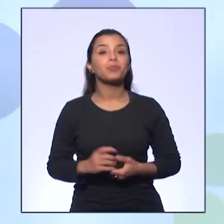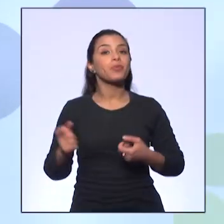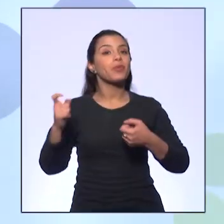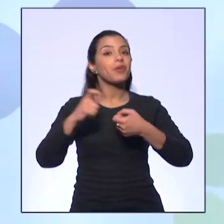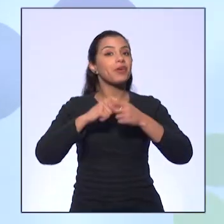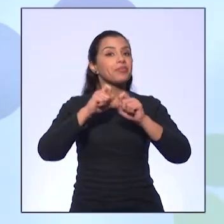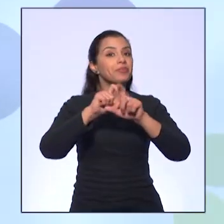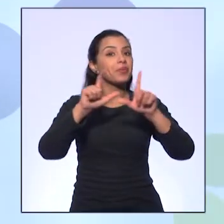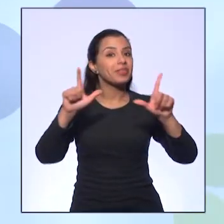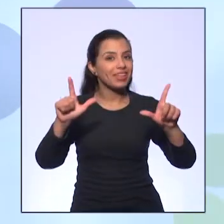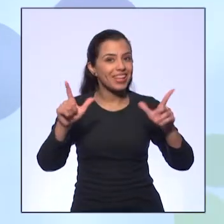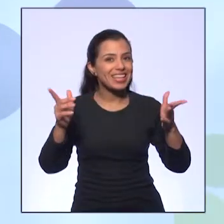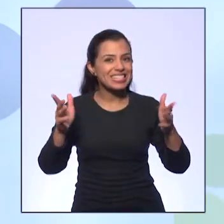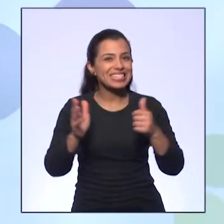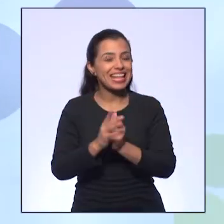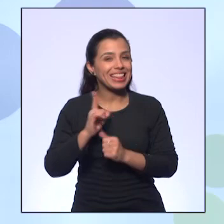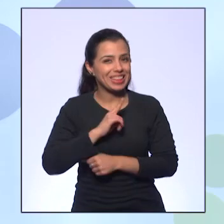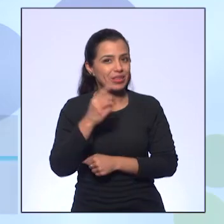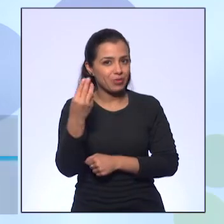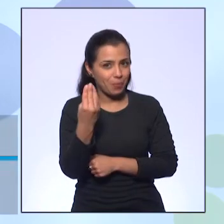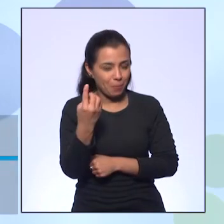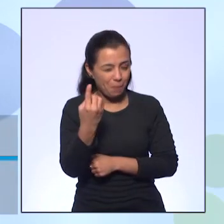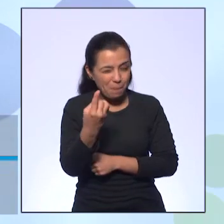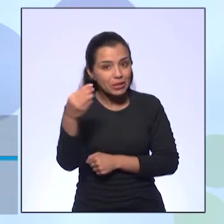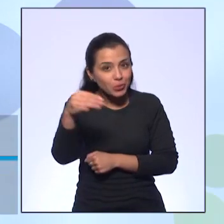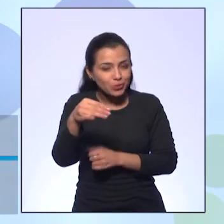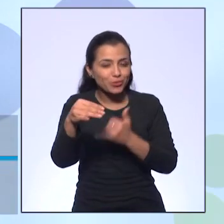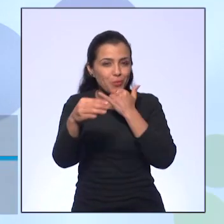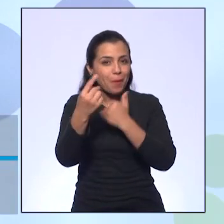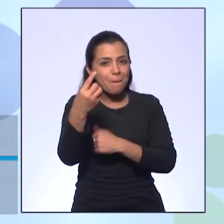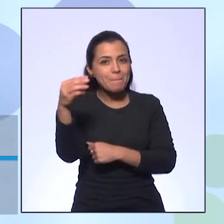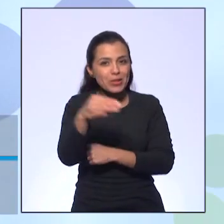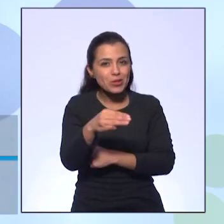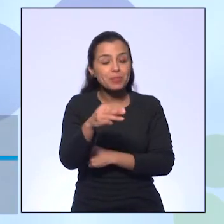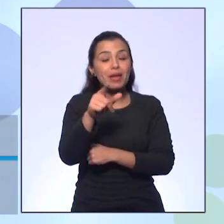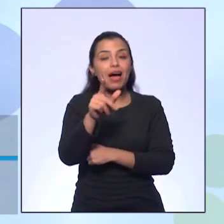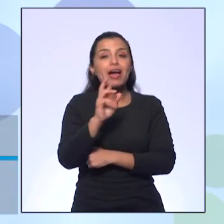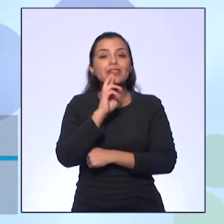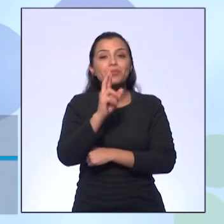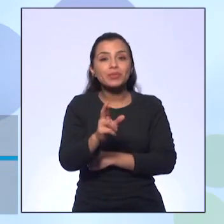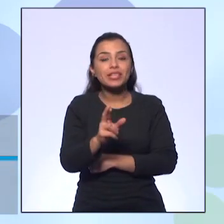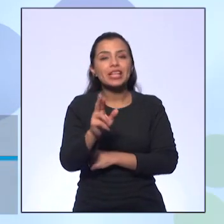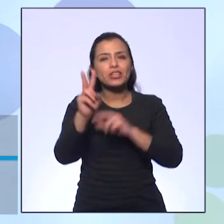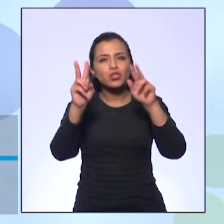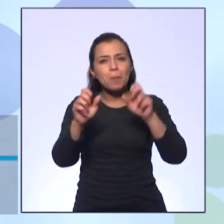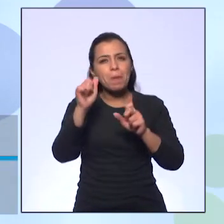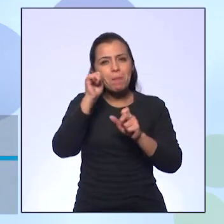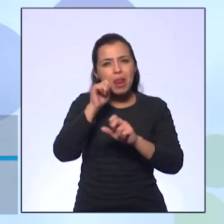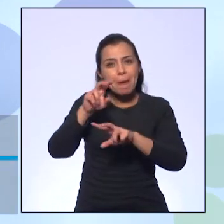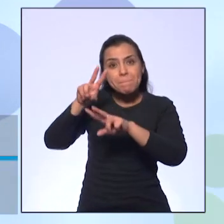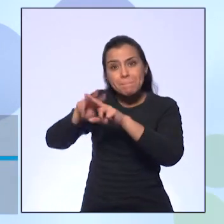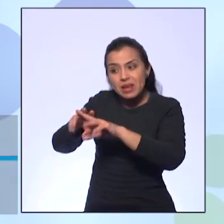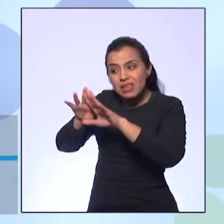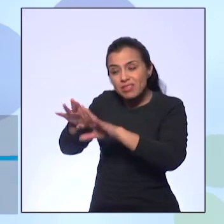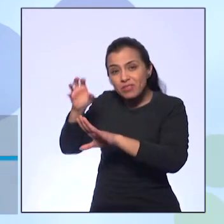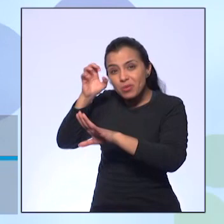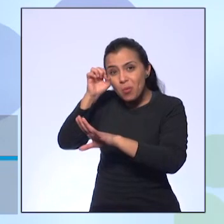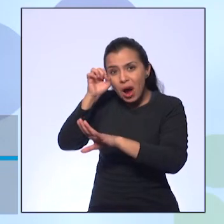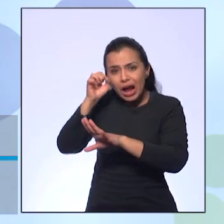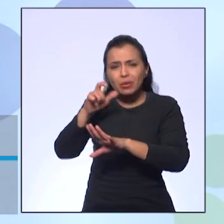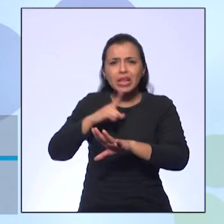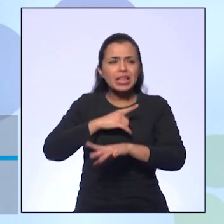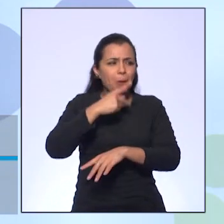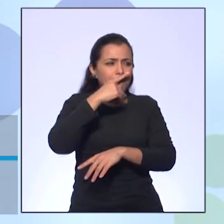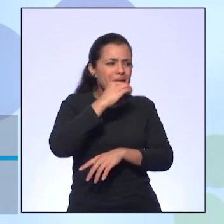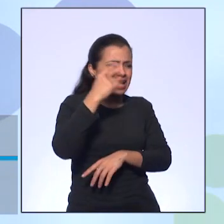Voltamos, depois do minutinho, para vocês responderem sobre a questão de inocência, né, o fato dela ficar presa e o pai pensar dessa forma. Professora Tayana,